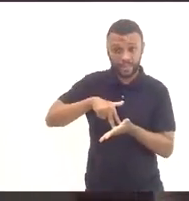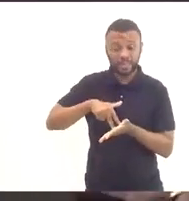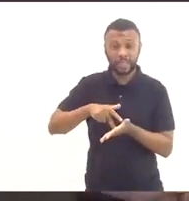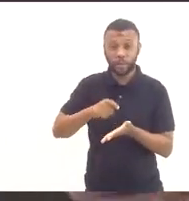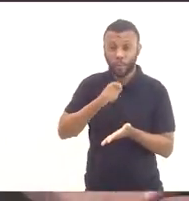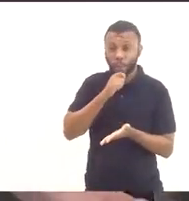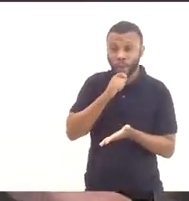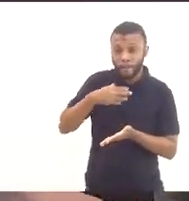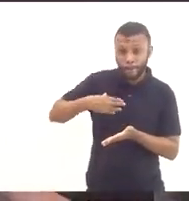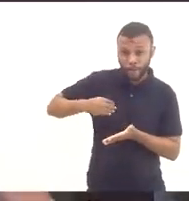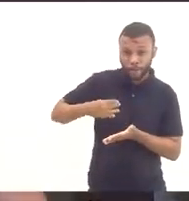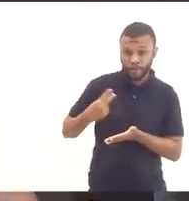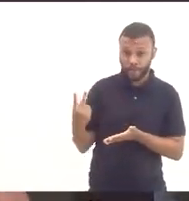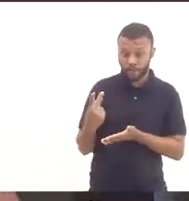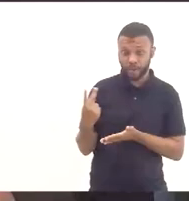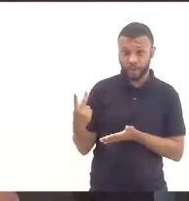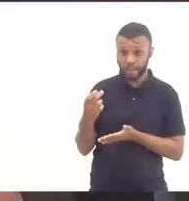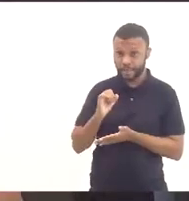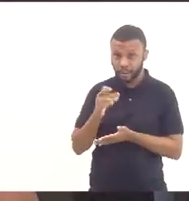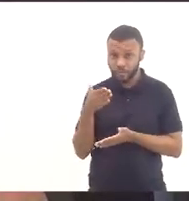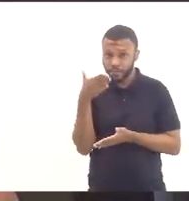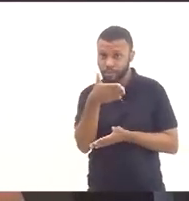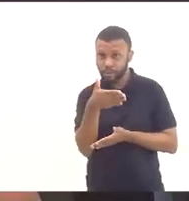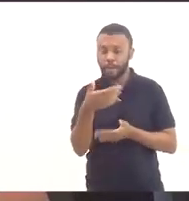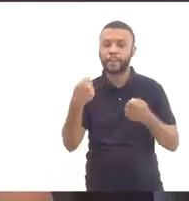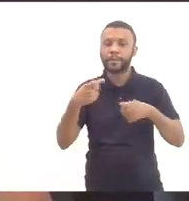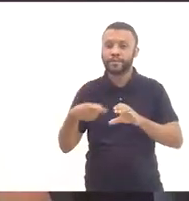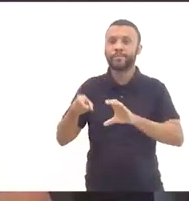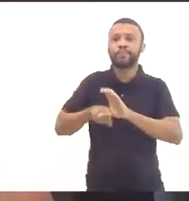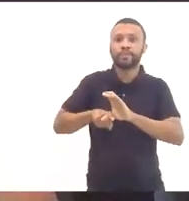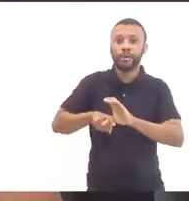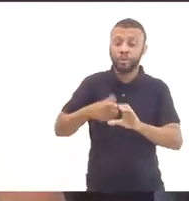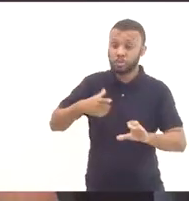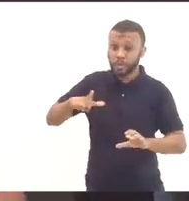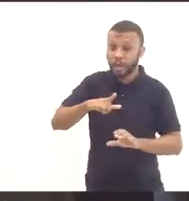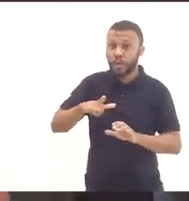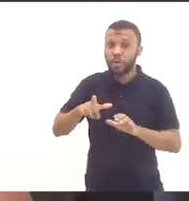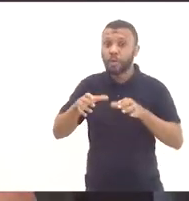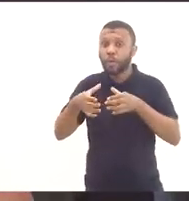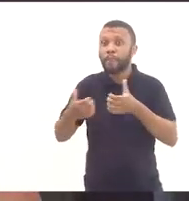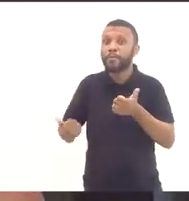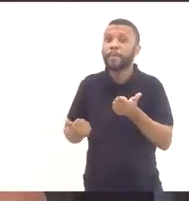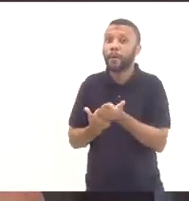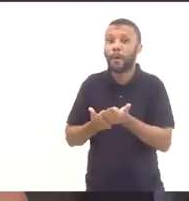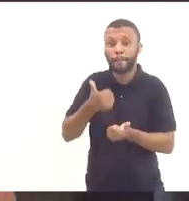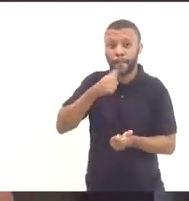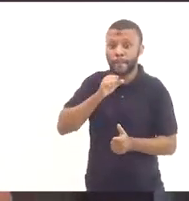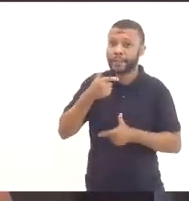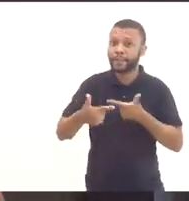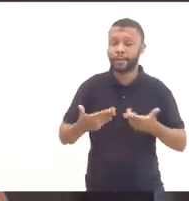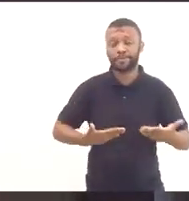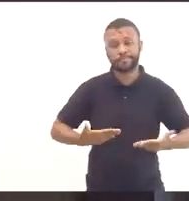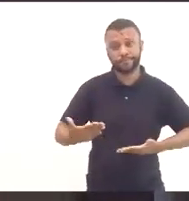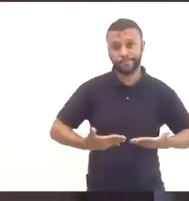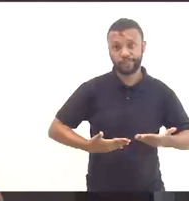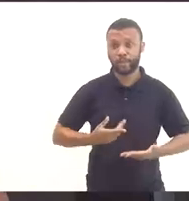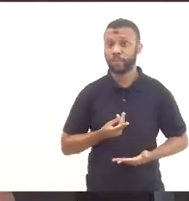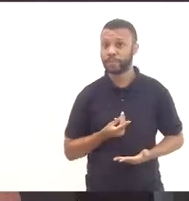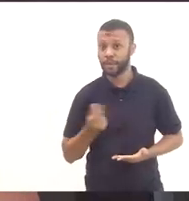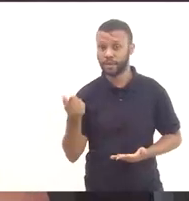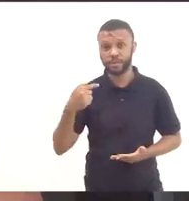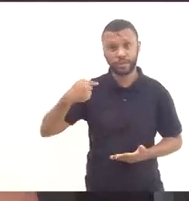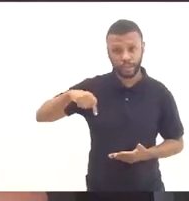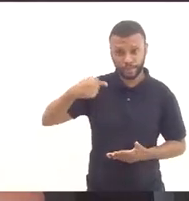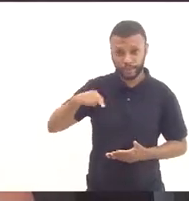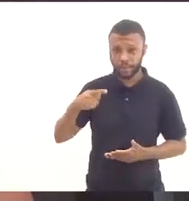dois porque onde eu vou eu tenho que levar uns dois eu não tenho uma rede de apoio minha mãe é doméstica Eu Saí De queimar as eu peguei